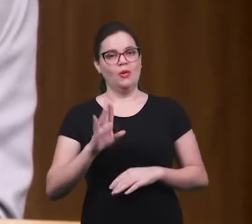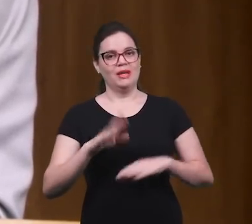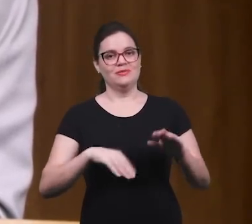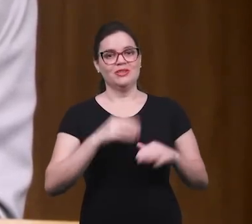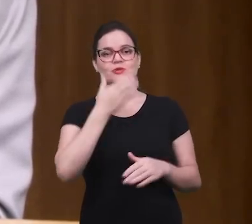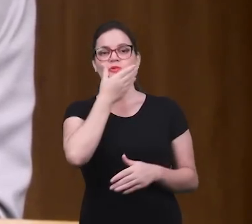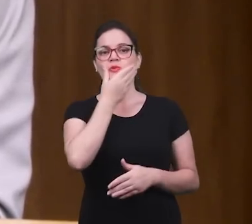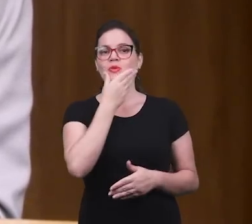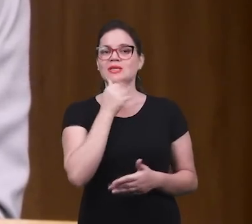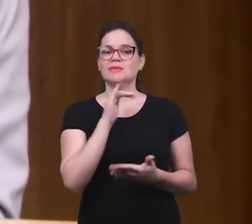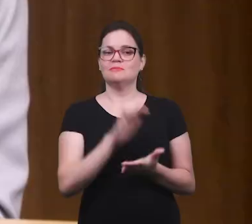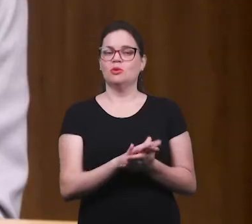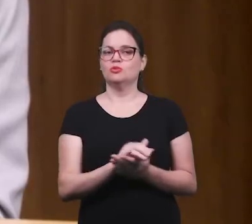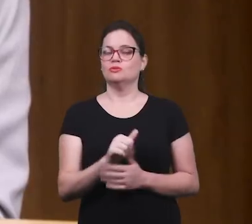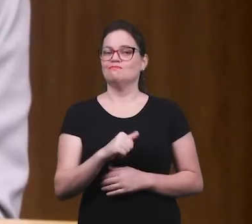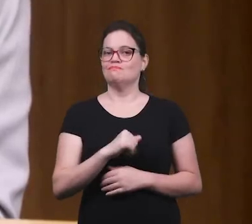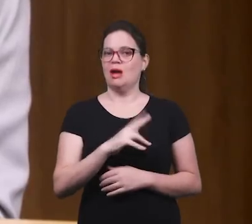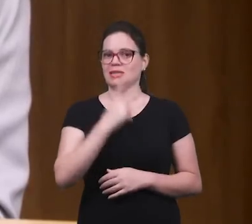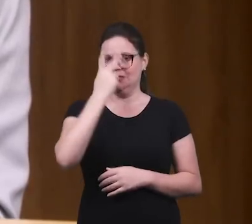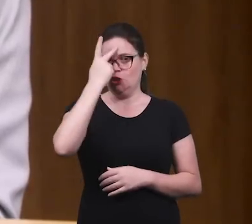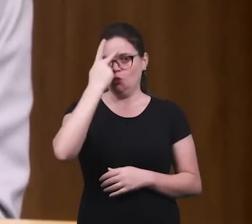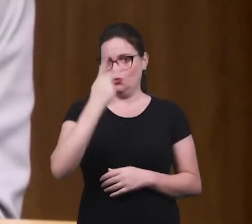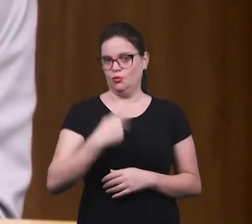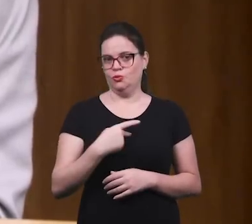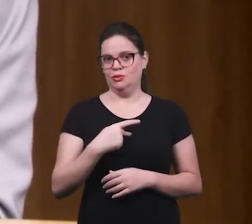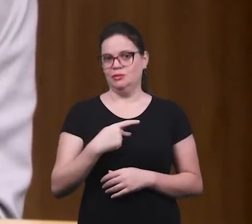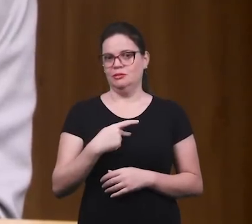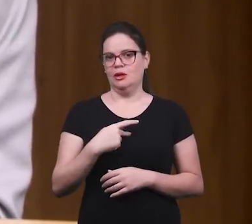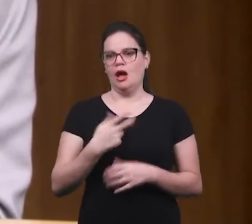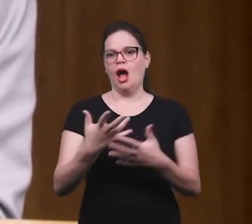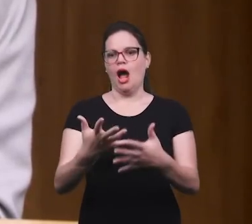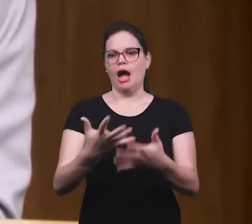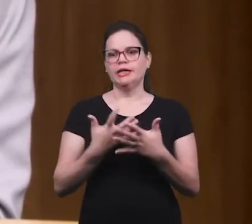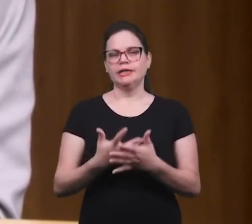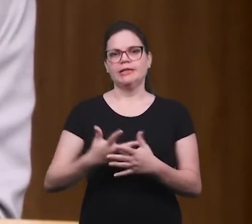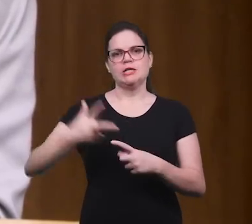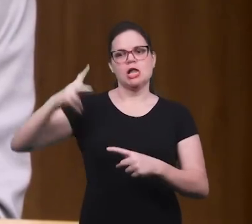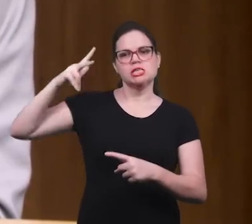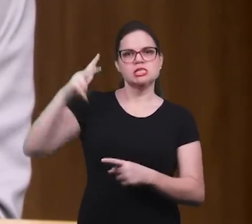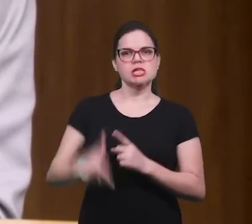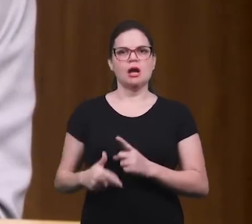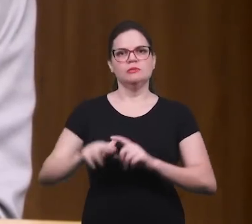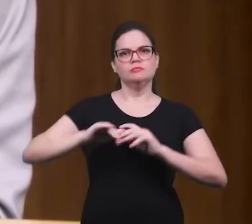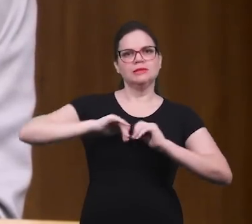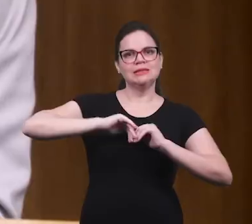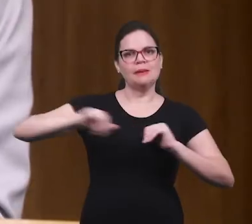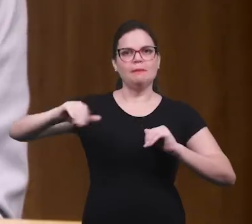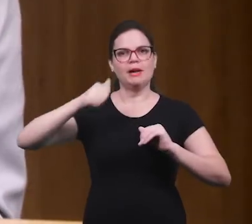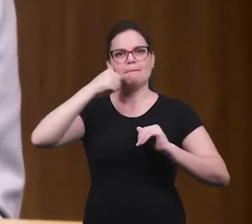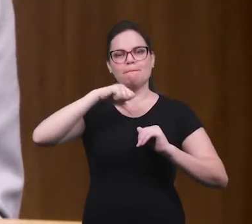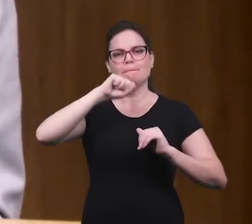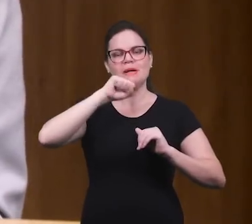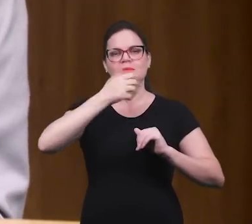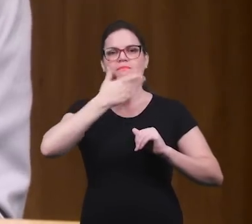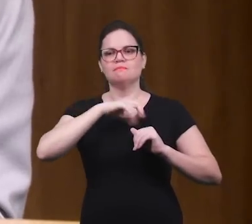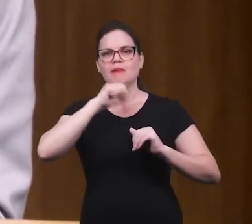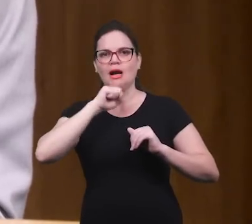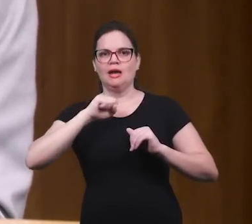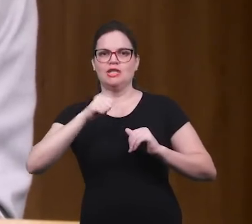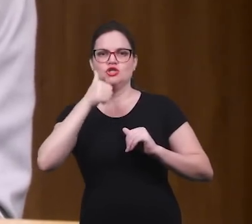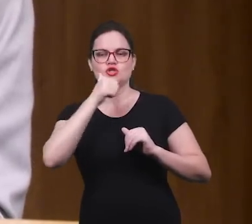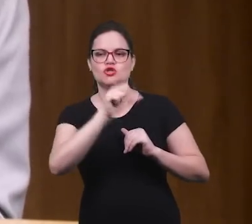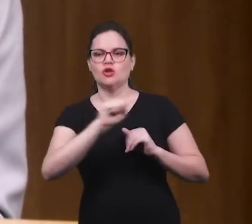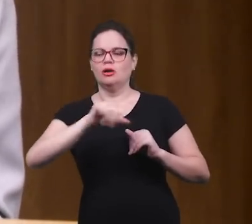marido quer forçar esse rompimento. Vocês estão me entendendo? Não, você liga muito para sua